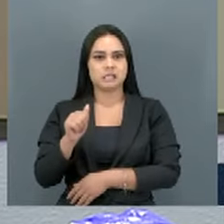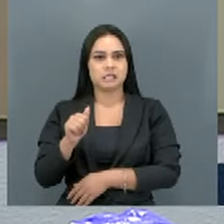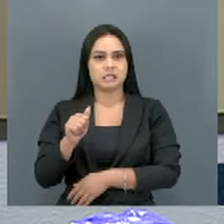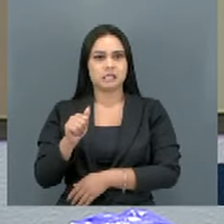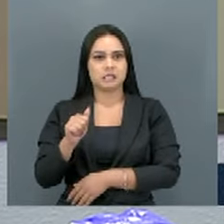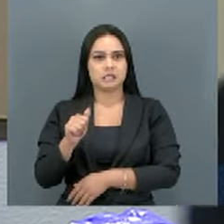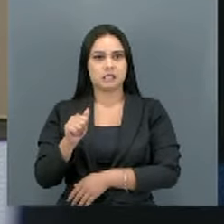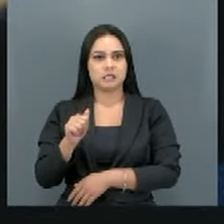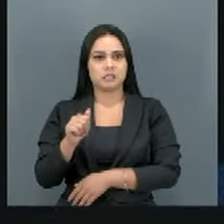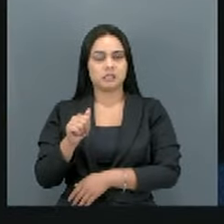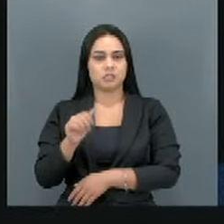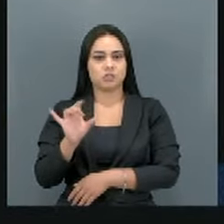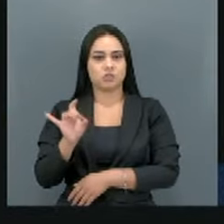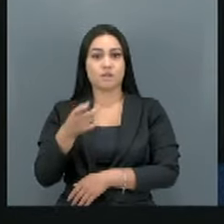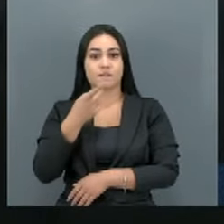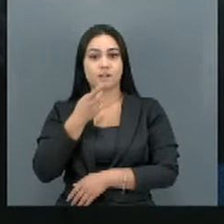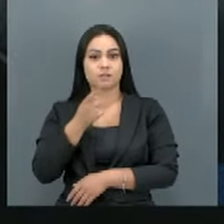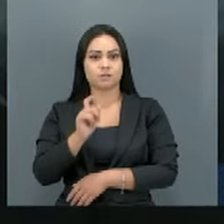a ISA